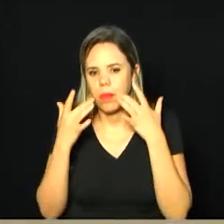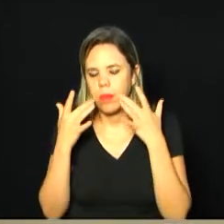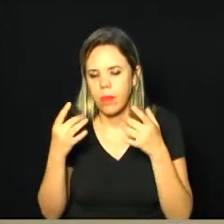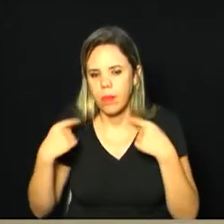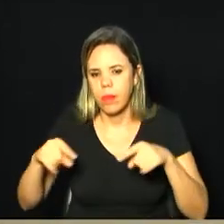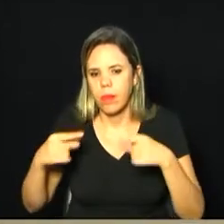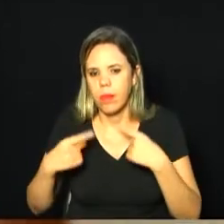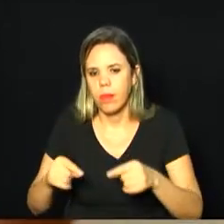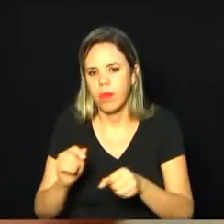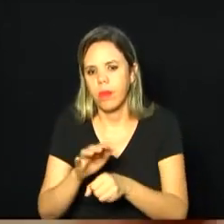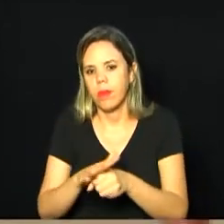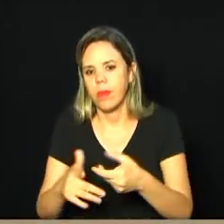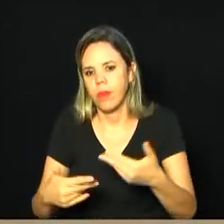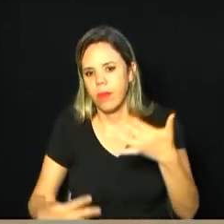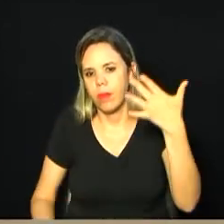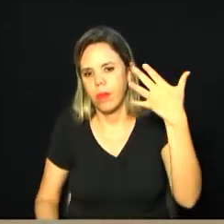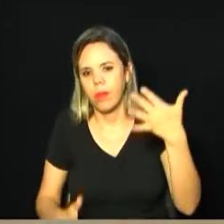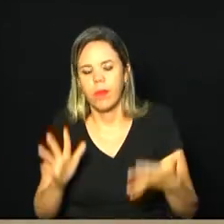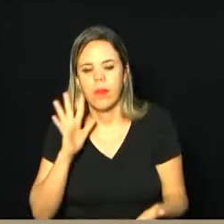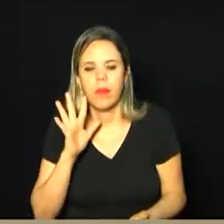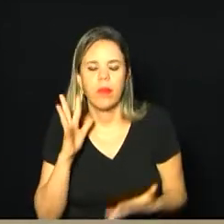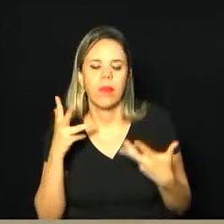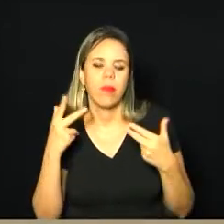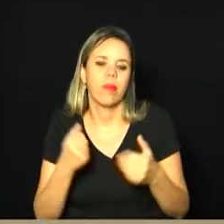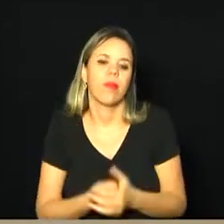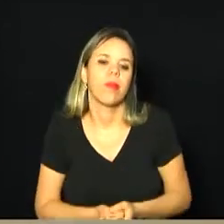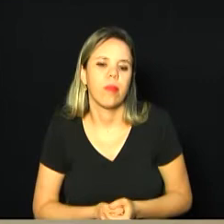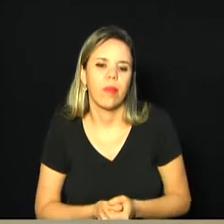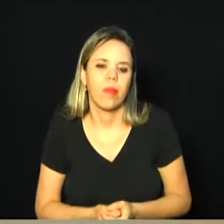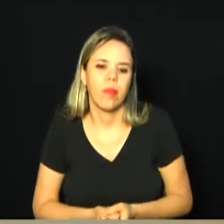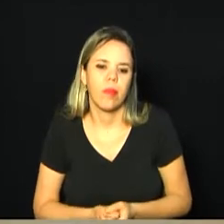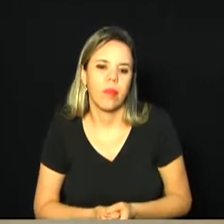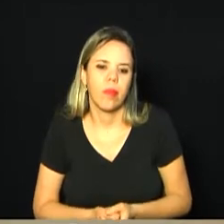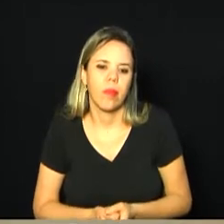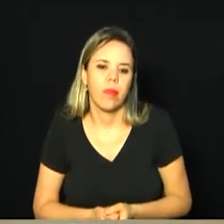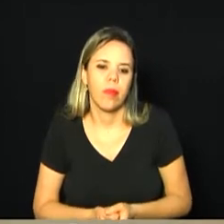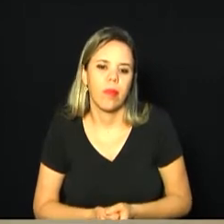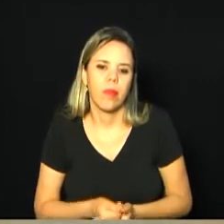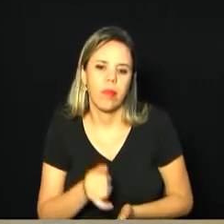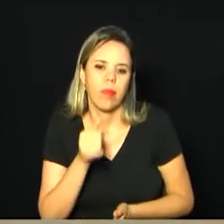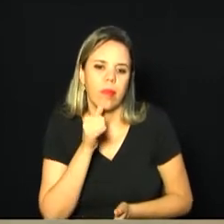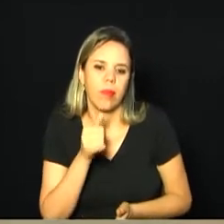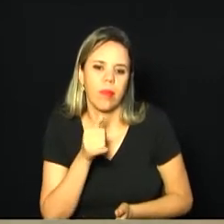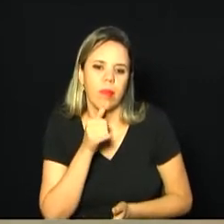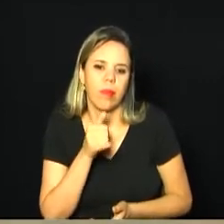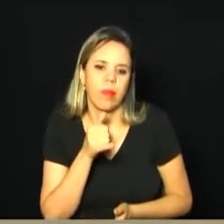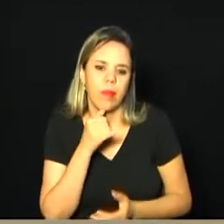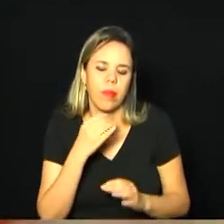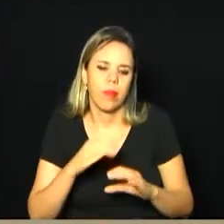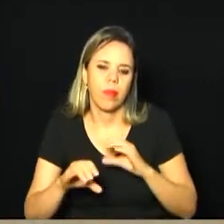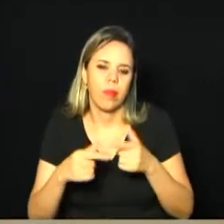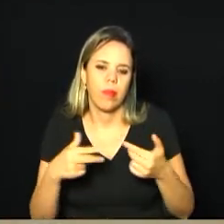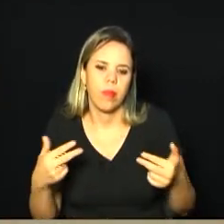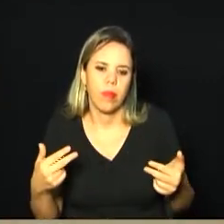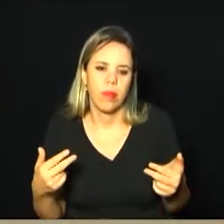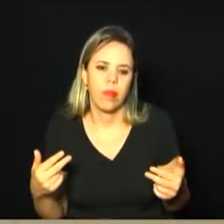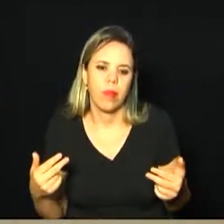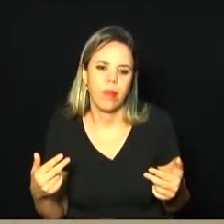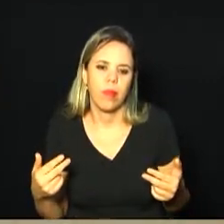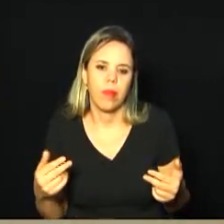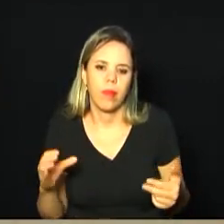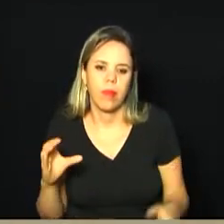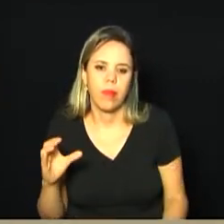musical recheado de coisas maravilhosas lindas Como por exemplo o sonho de